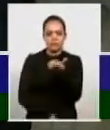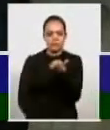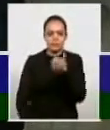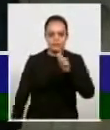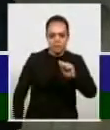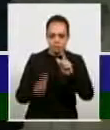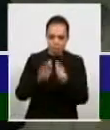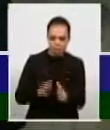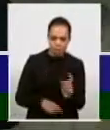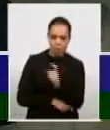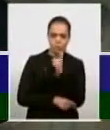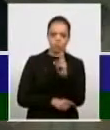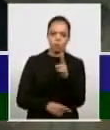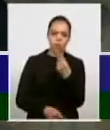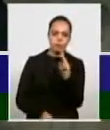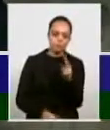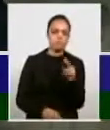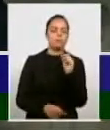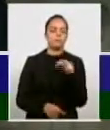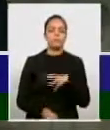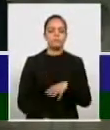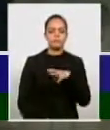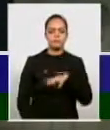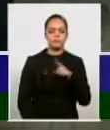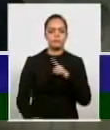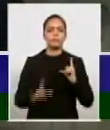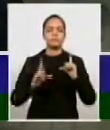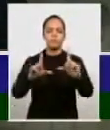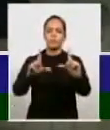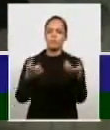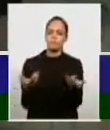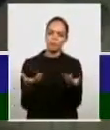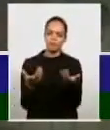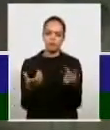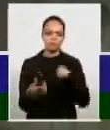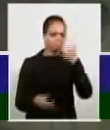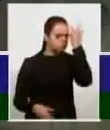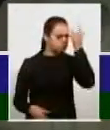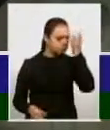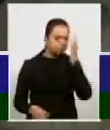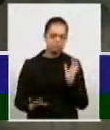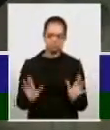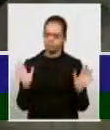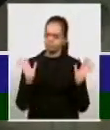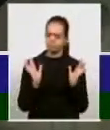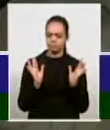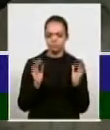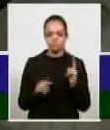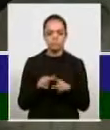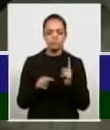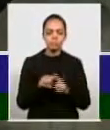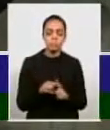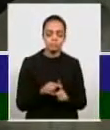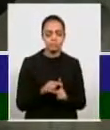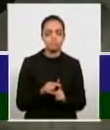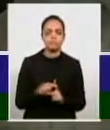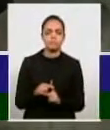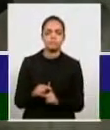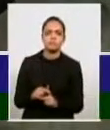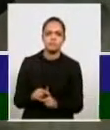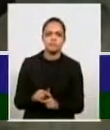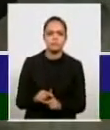Moarama, que é uma praça que inclusive tem uma placa, eu não entendi, porque ali,